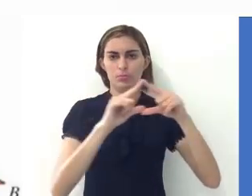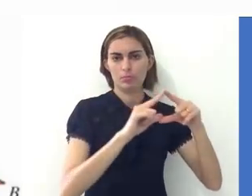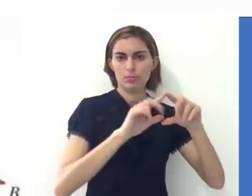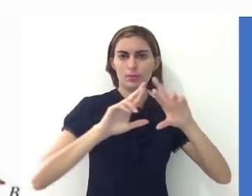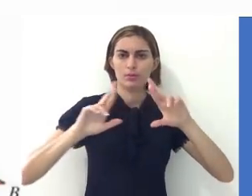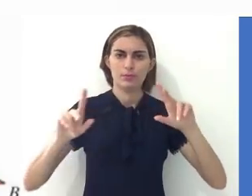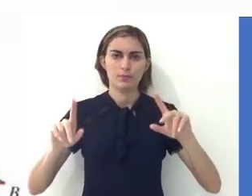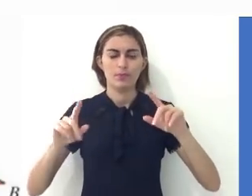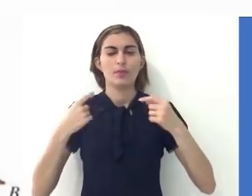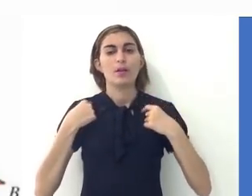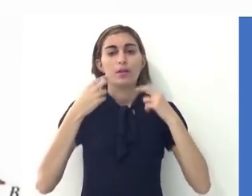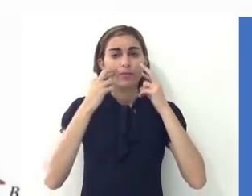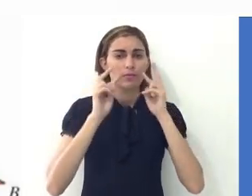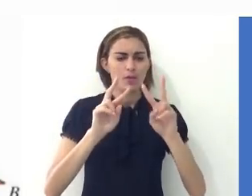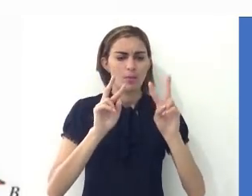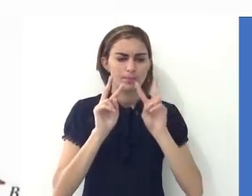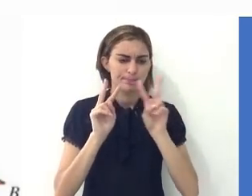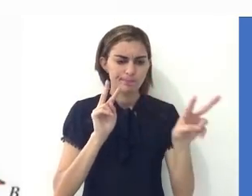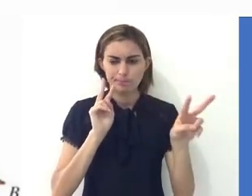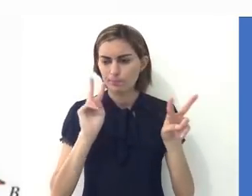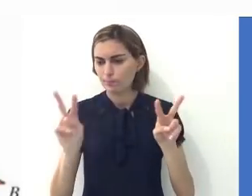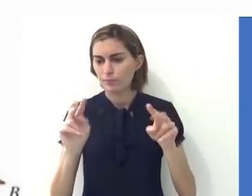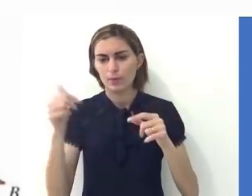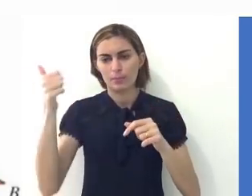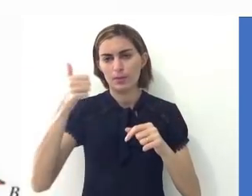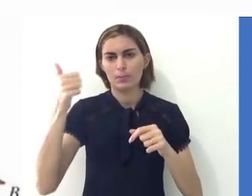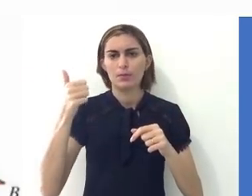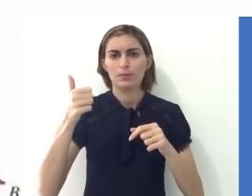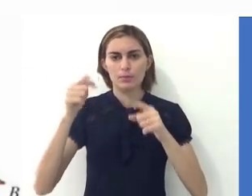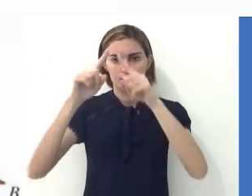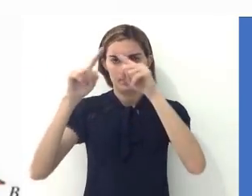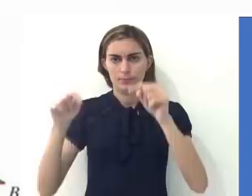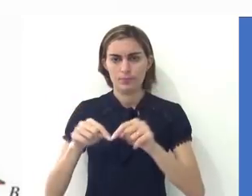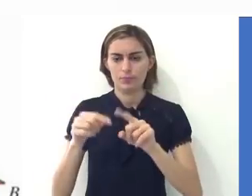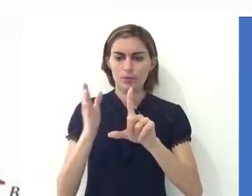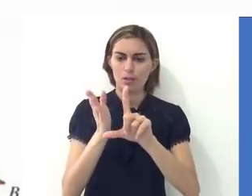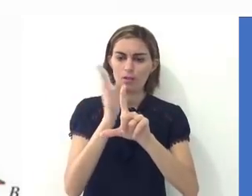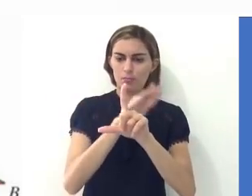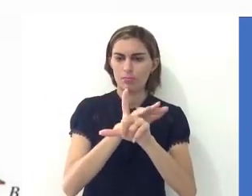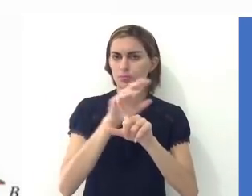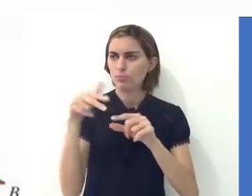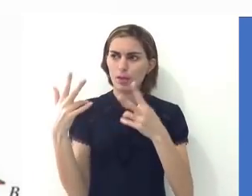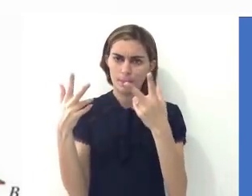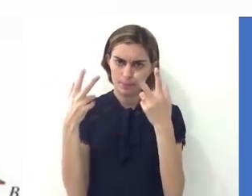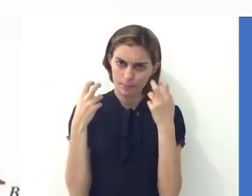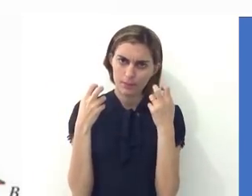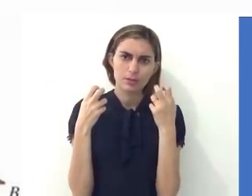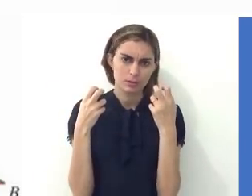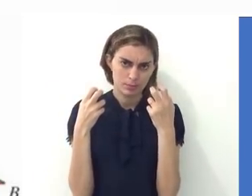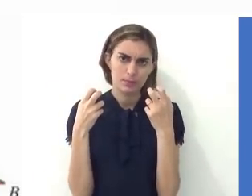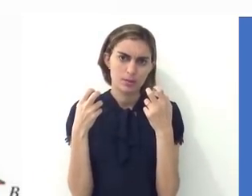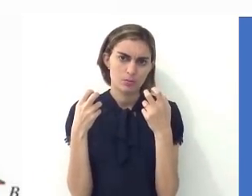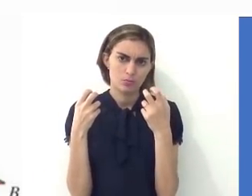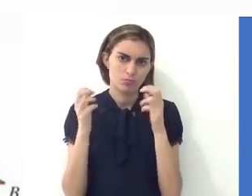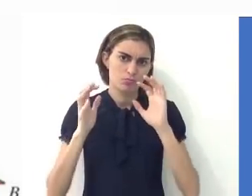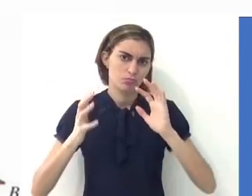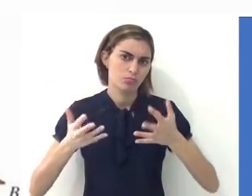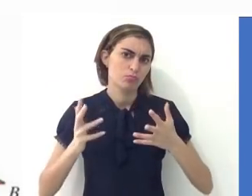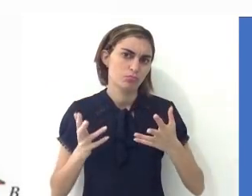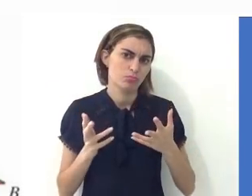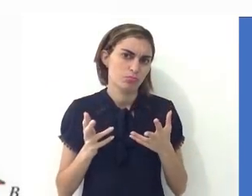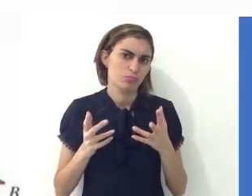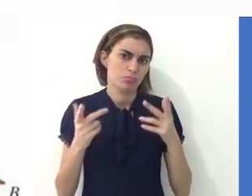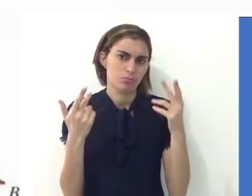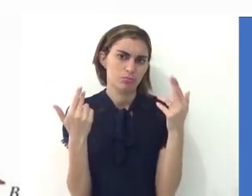forma conveniente, a gente vai observar que, primeiro, os lados que a gente já percebeu que é um trapézio